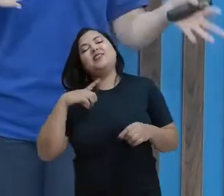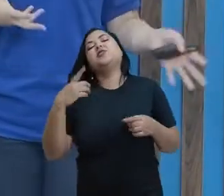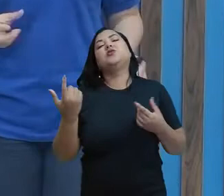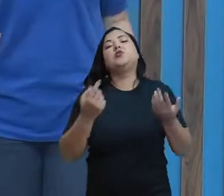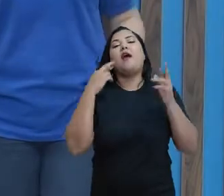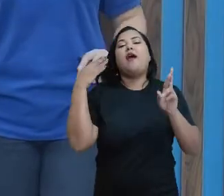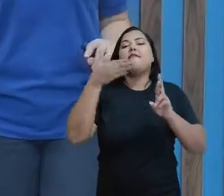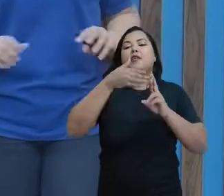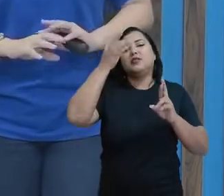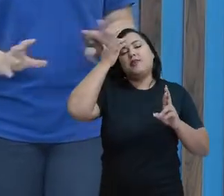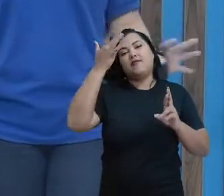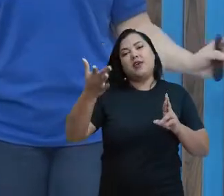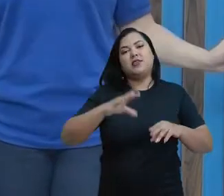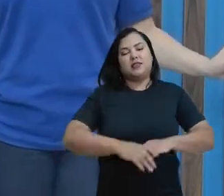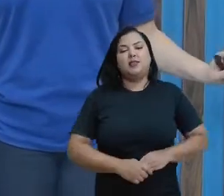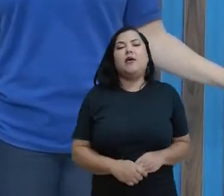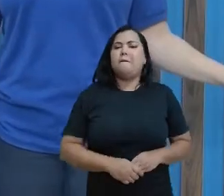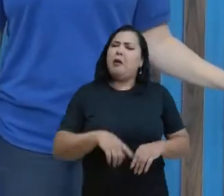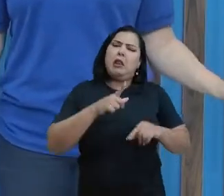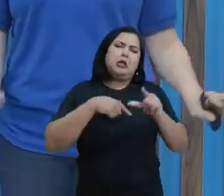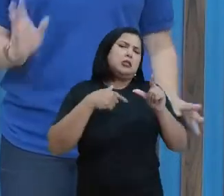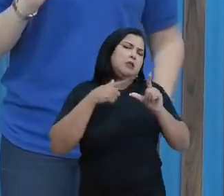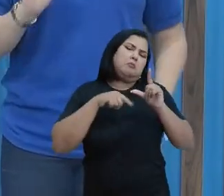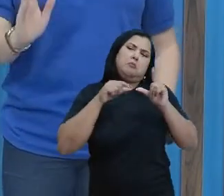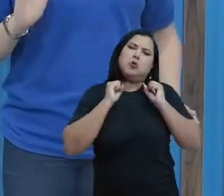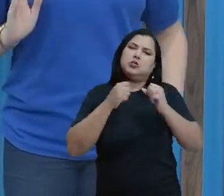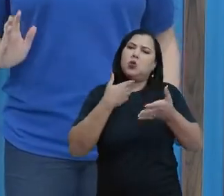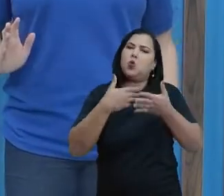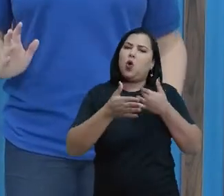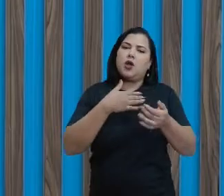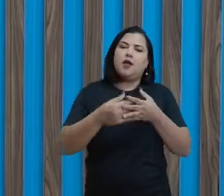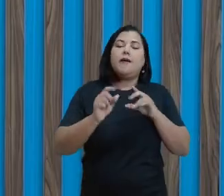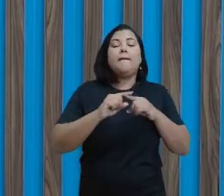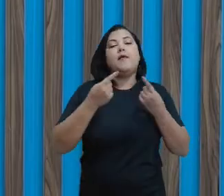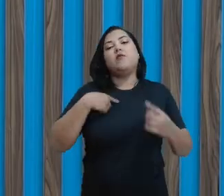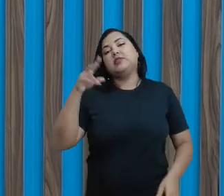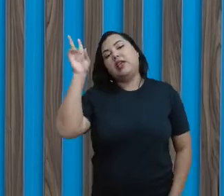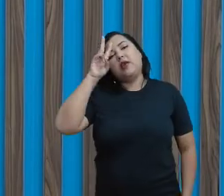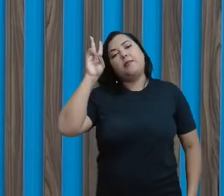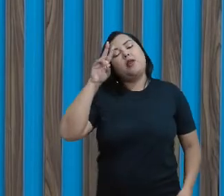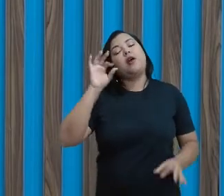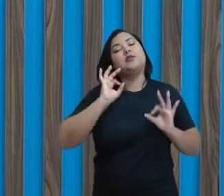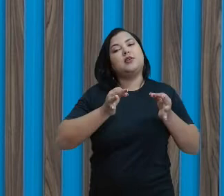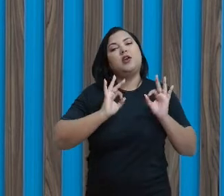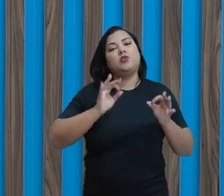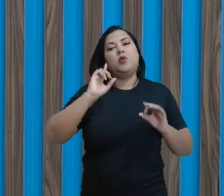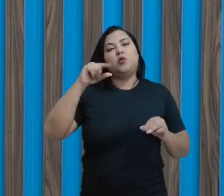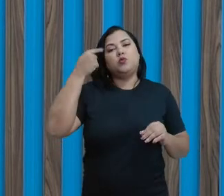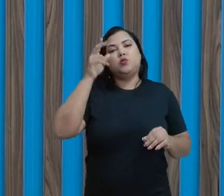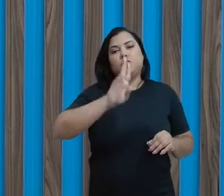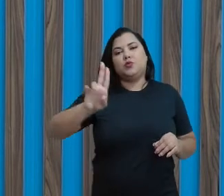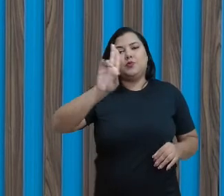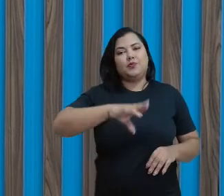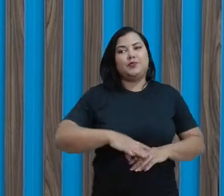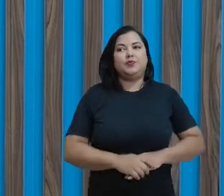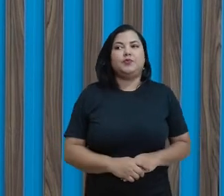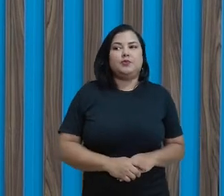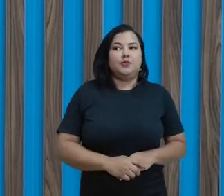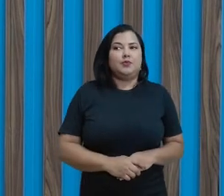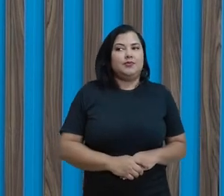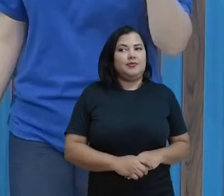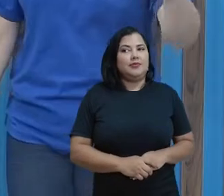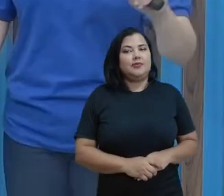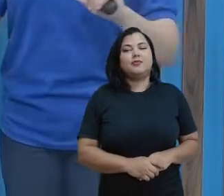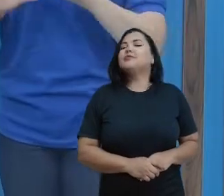essa referência mais fácil, mas a letra podia ser qualquer uma, desde que você lembrasse a posição para usar na fórmula depois. Entende? Então,